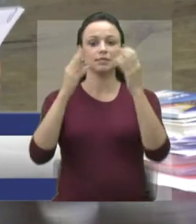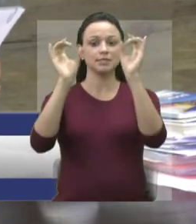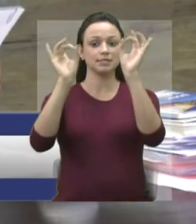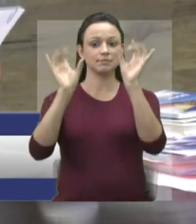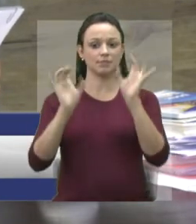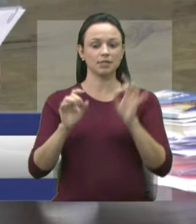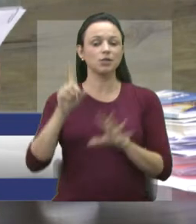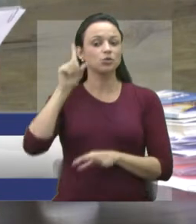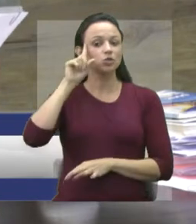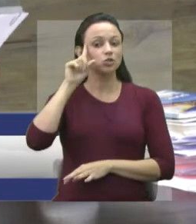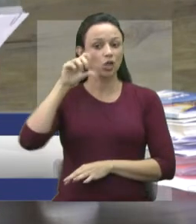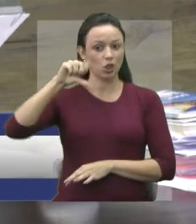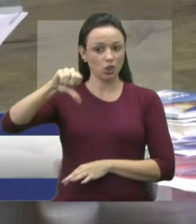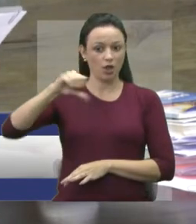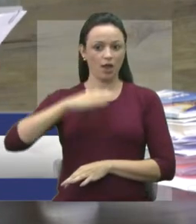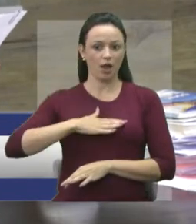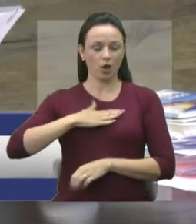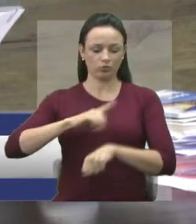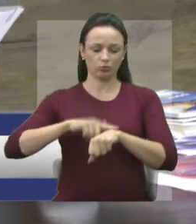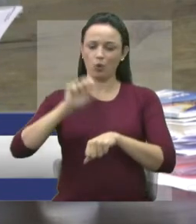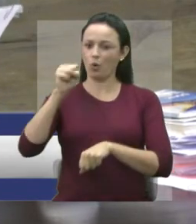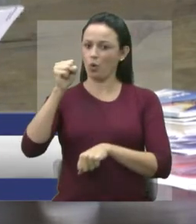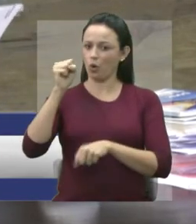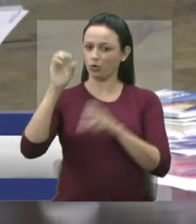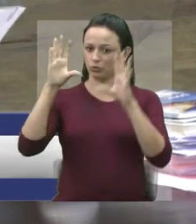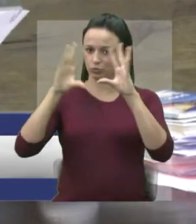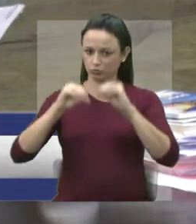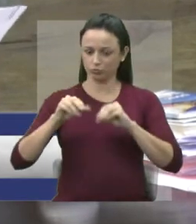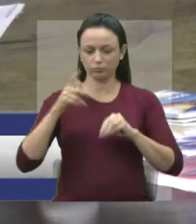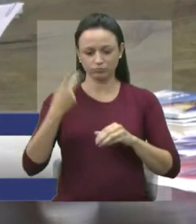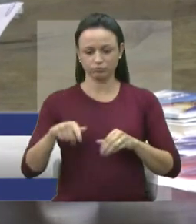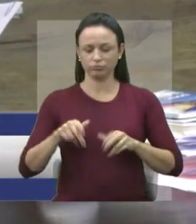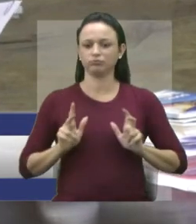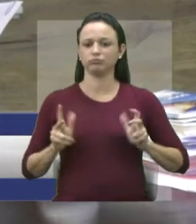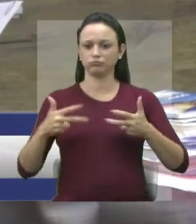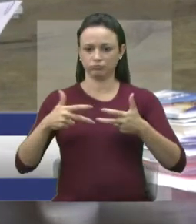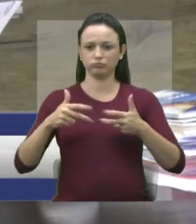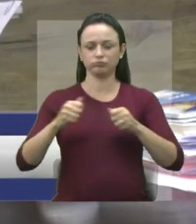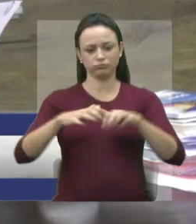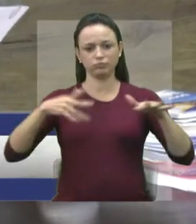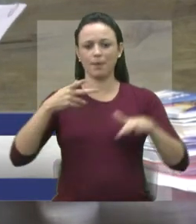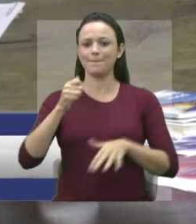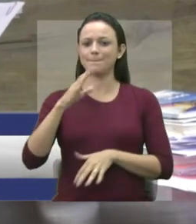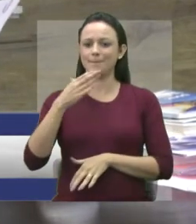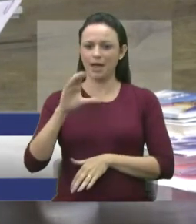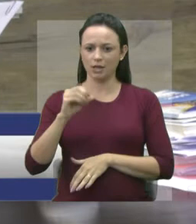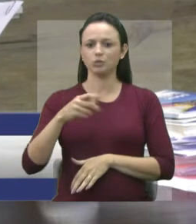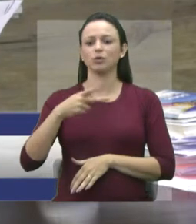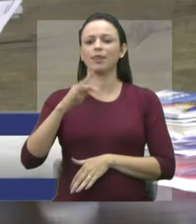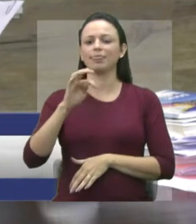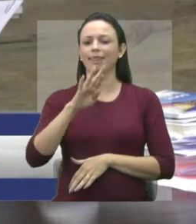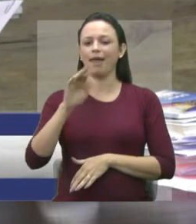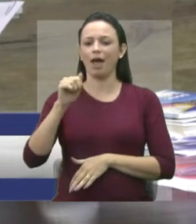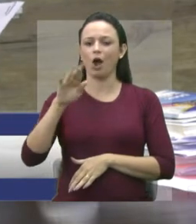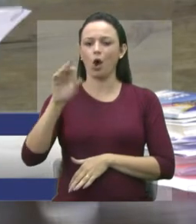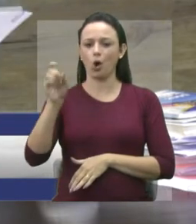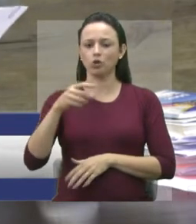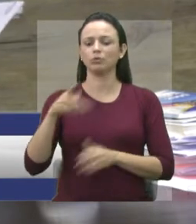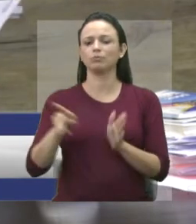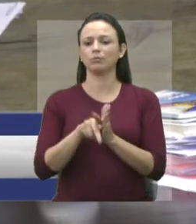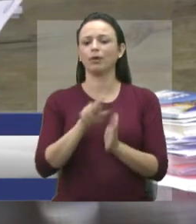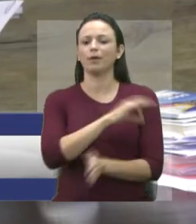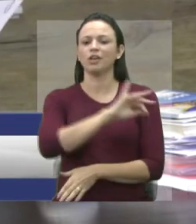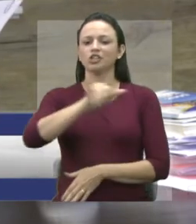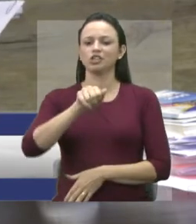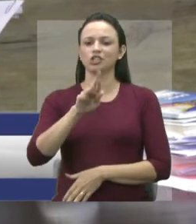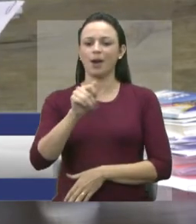no dia 9 de agosto, às 20 horas, em sua sala das sessões, edifício do Paço Municipal Terra Roxa, prefeito Jarbas Faraco,